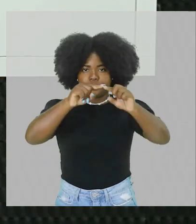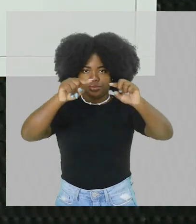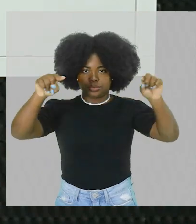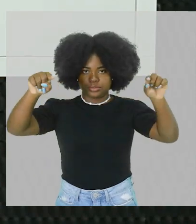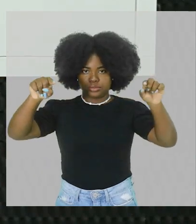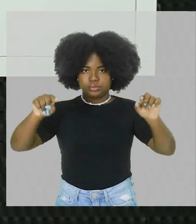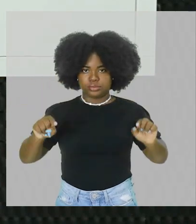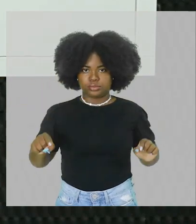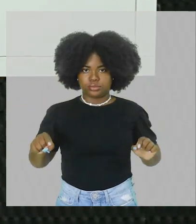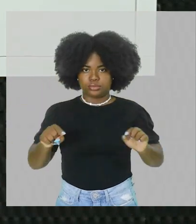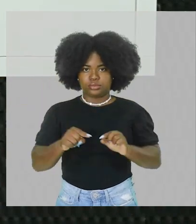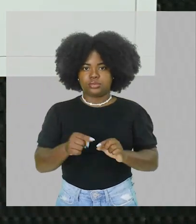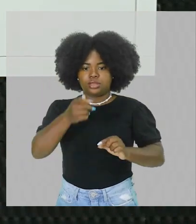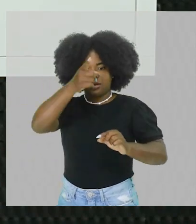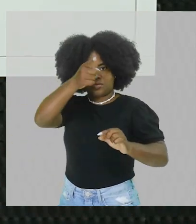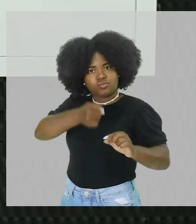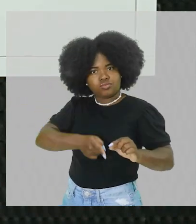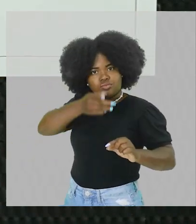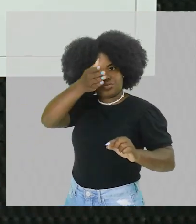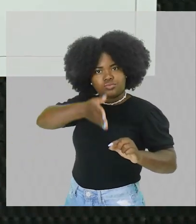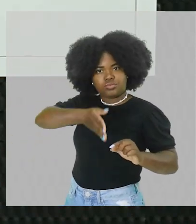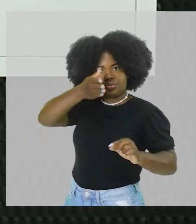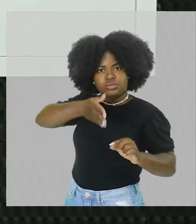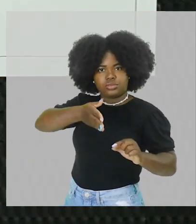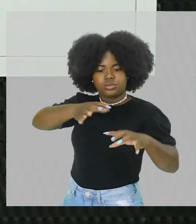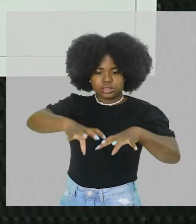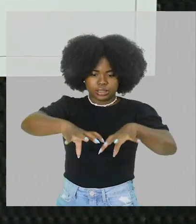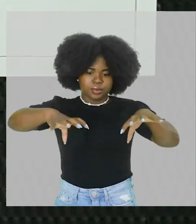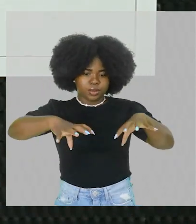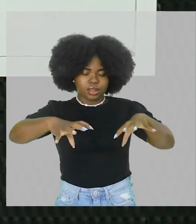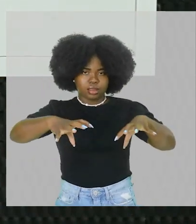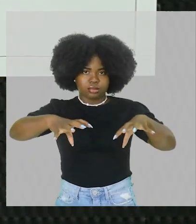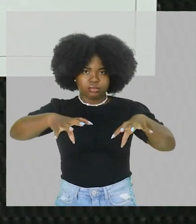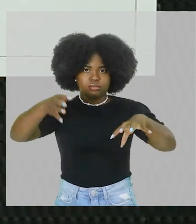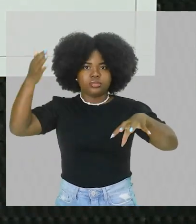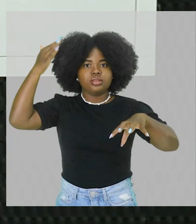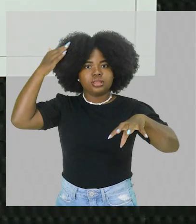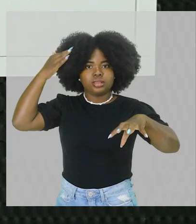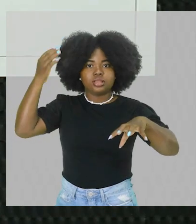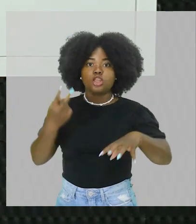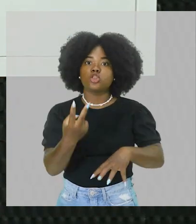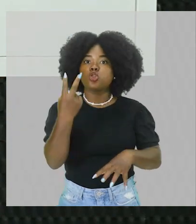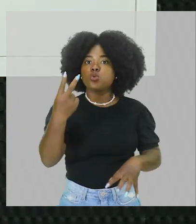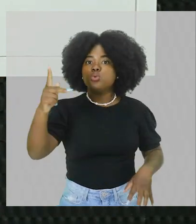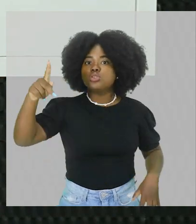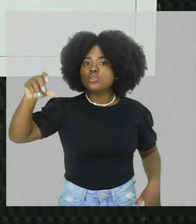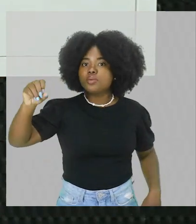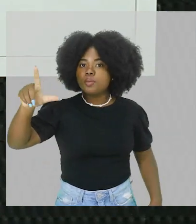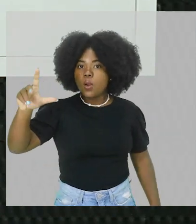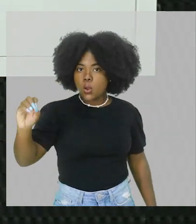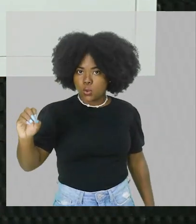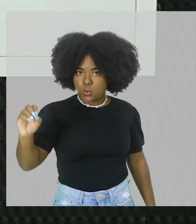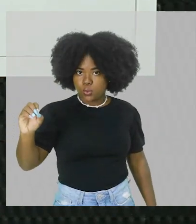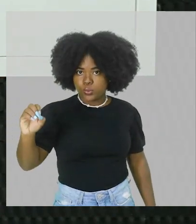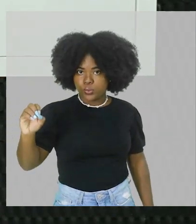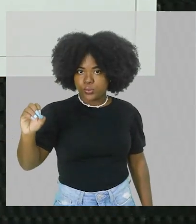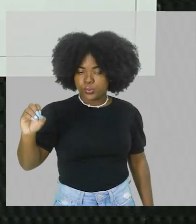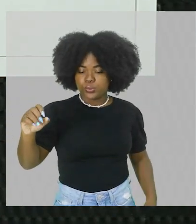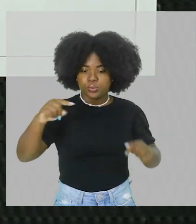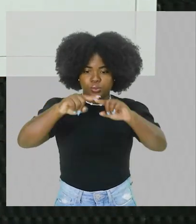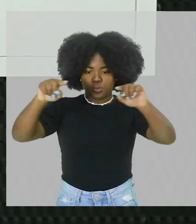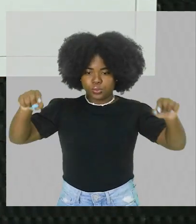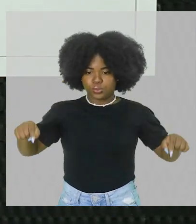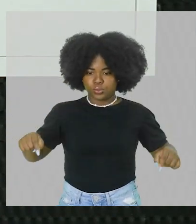Então, o ímã ele é dividido, nós vamos dividir ele aqui em dois polos. Um polo